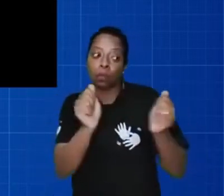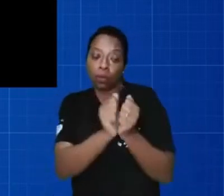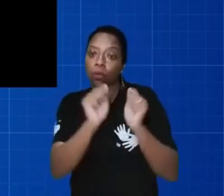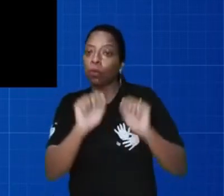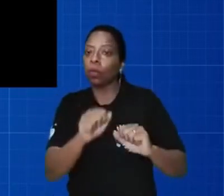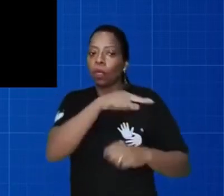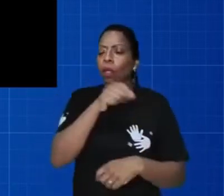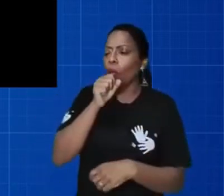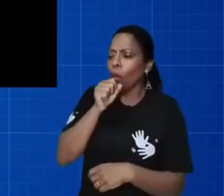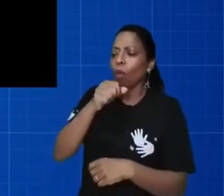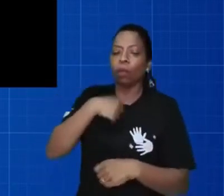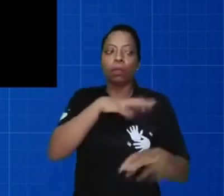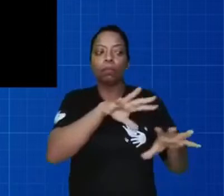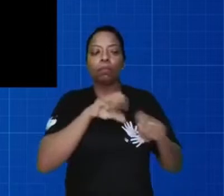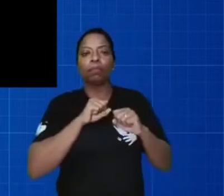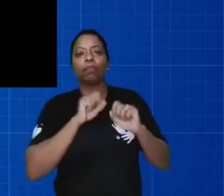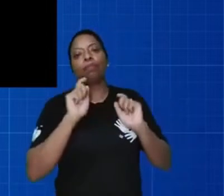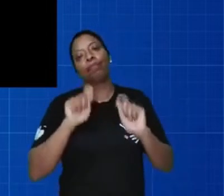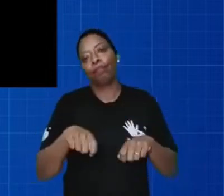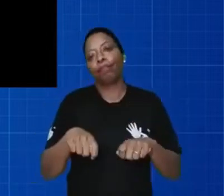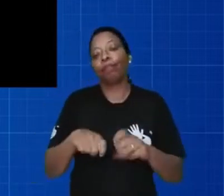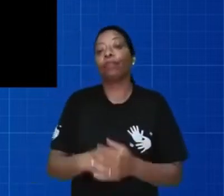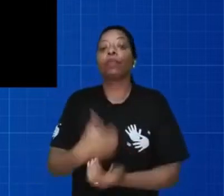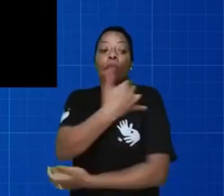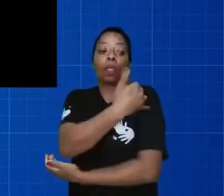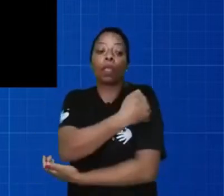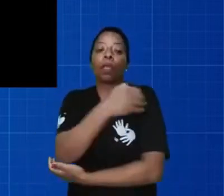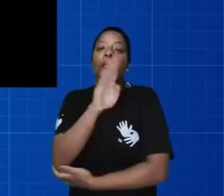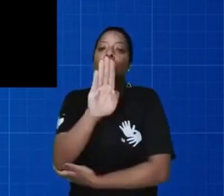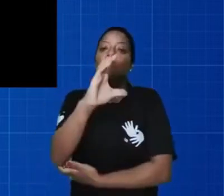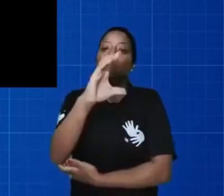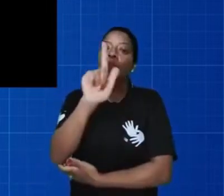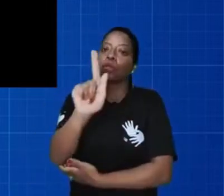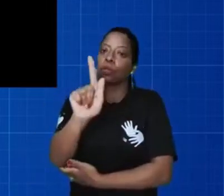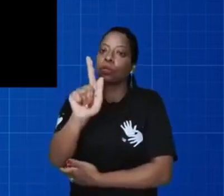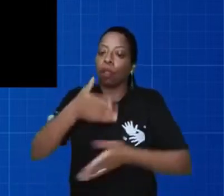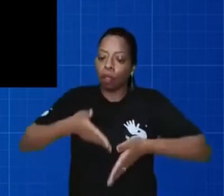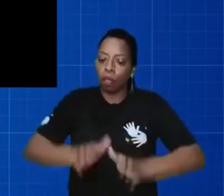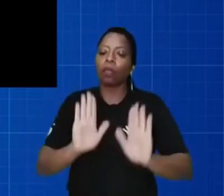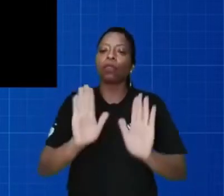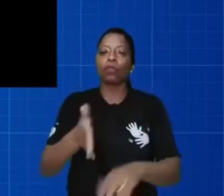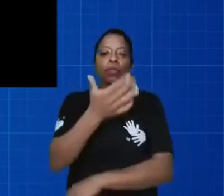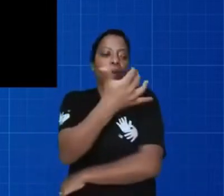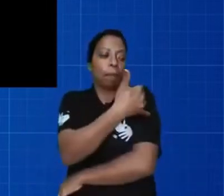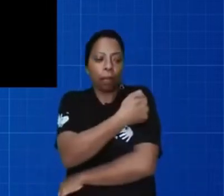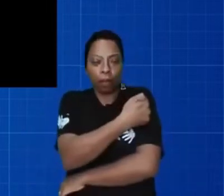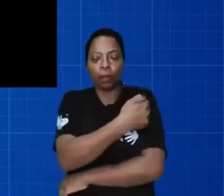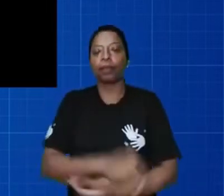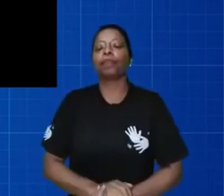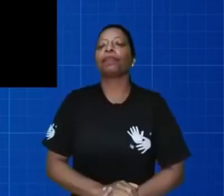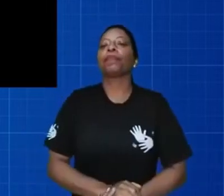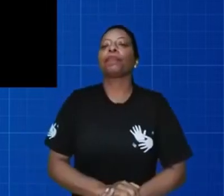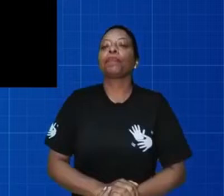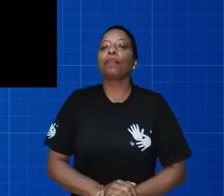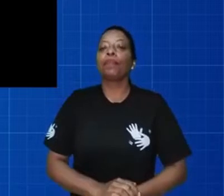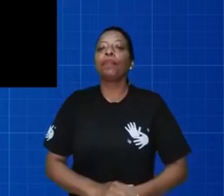A poliomielite. Poliomielite é um vírus extremamente contagioso. A transmissão é por gotículas e também fecal oral.